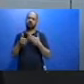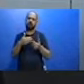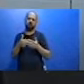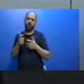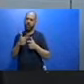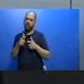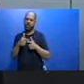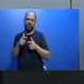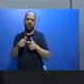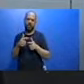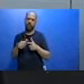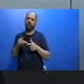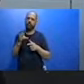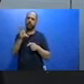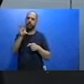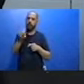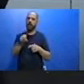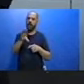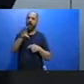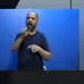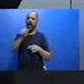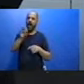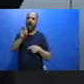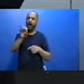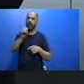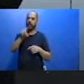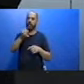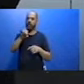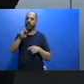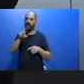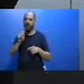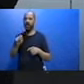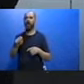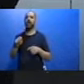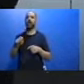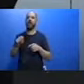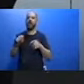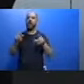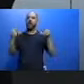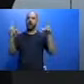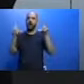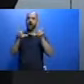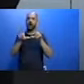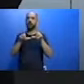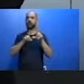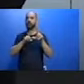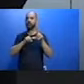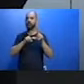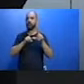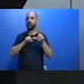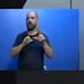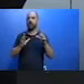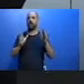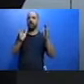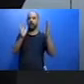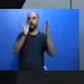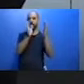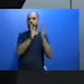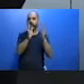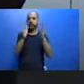uma uma cartolina colando várias folhas se eu pegar uma folha